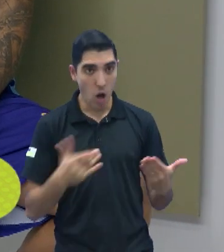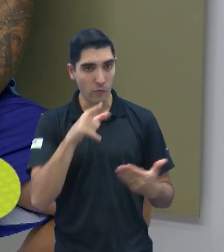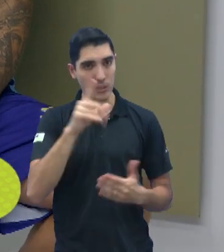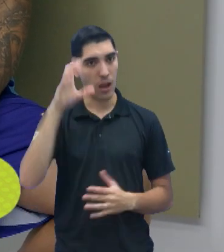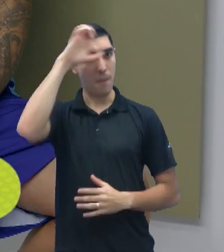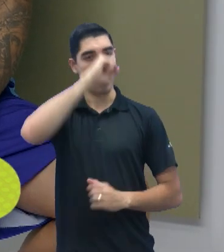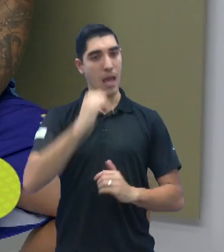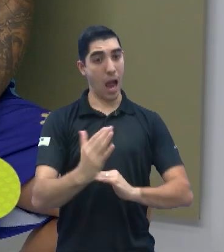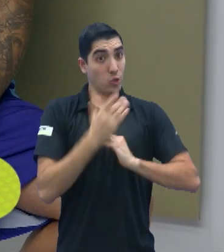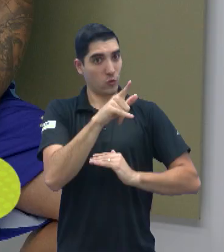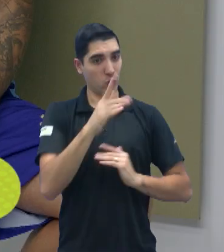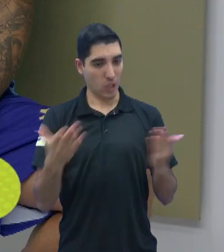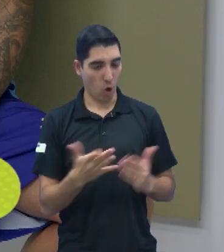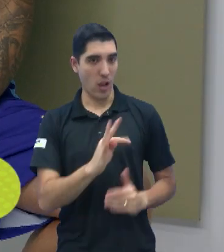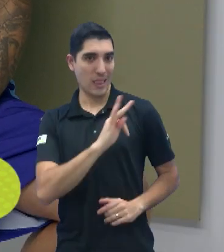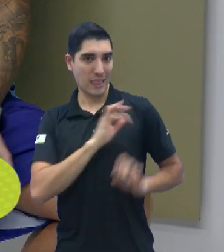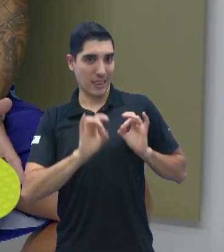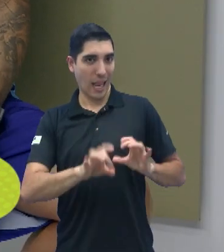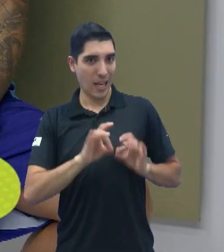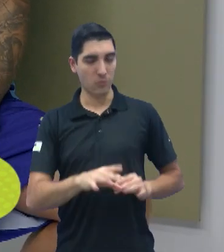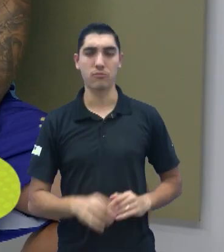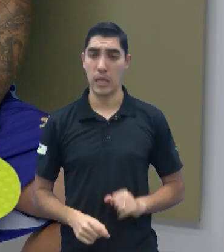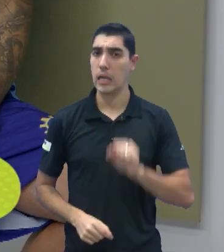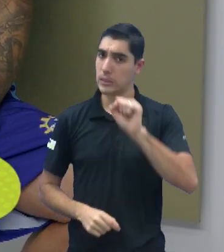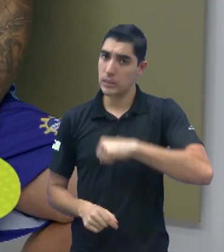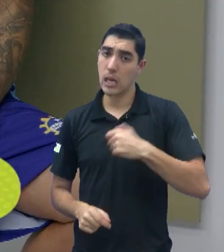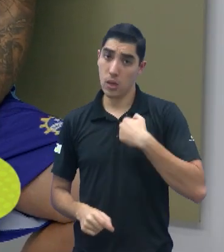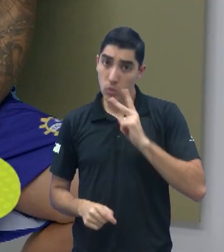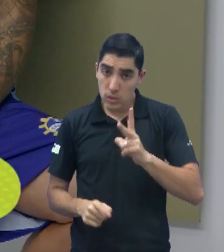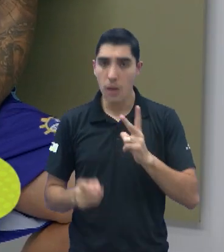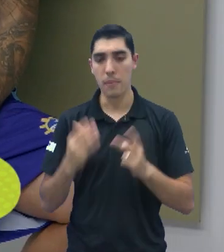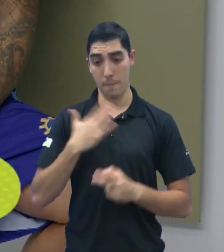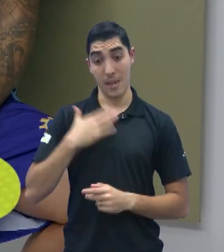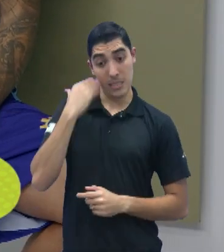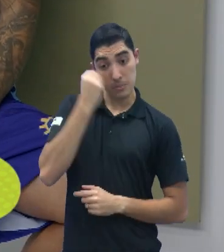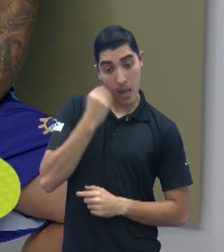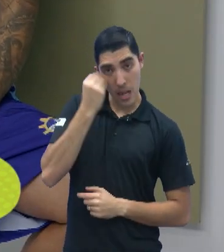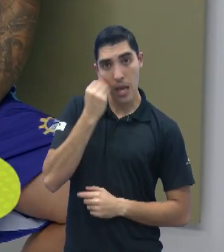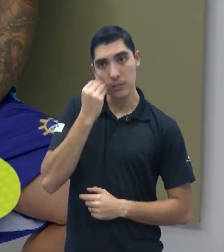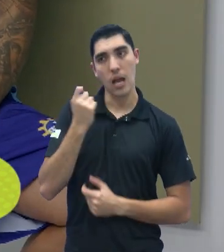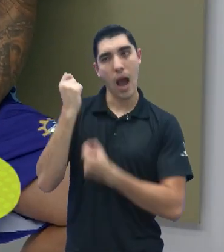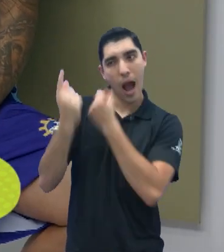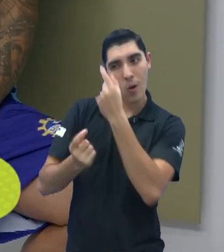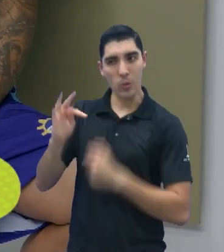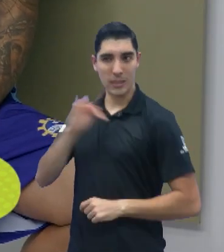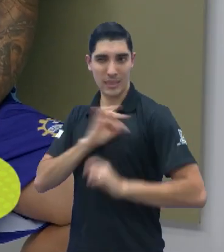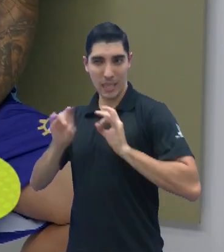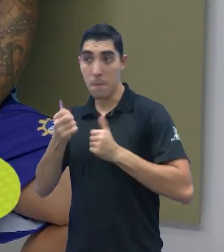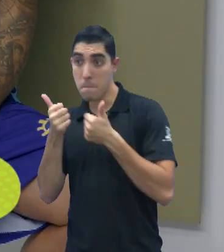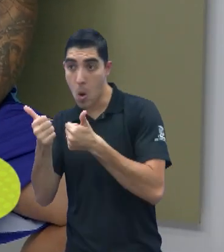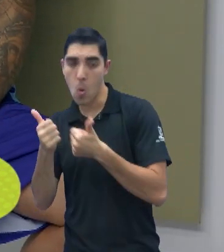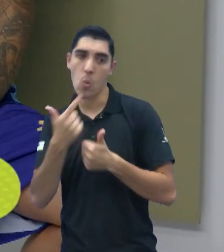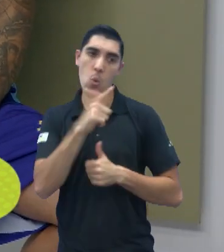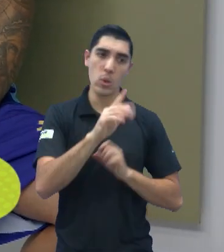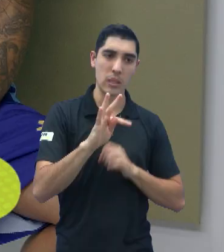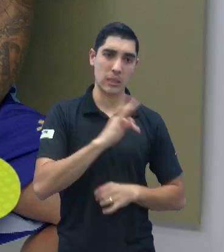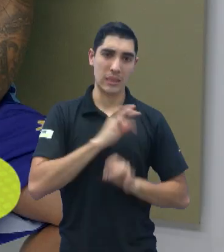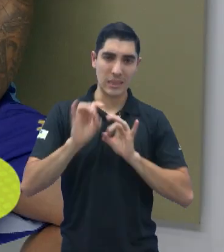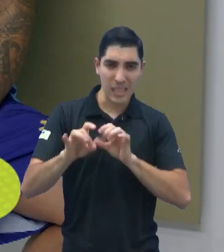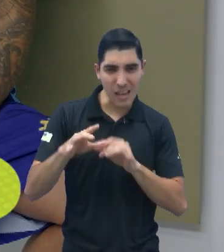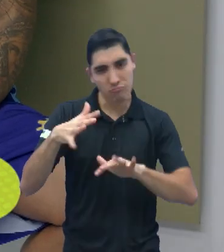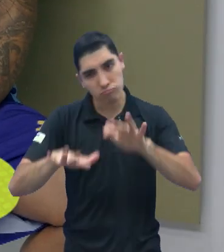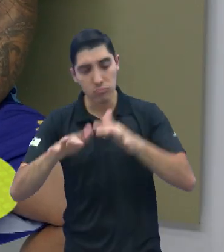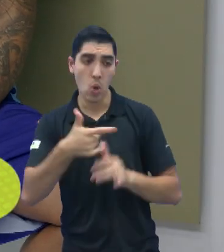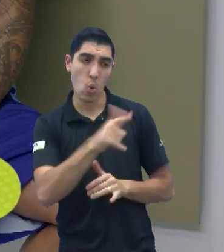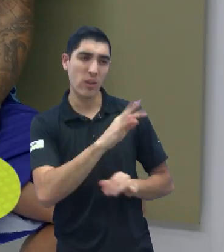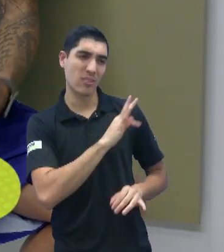É o que eu tento passar para os meninos, né? Essas experiências que eu tive na vida, com treinadores bons, treinadores medianos e com os treinadores que não eram tão bons. Então eu tento